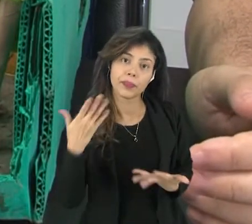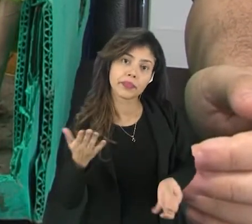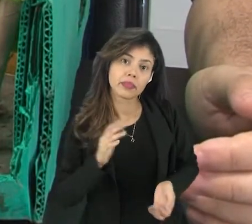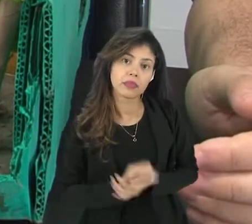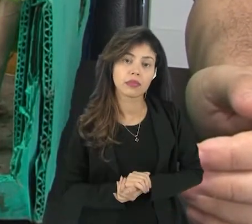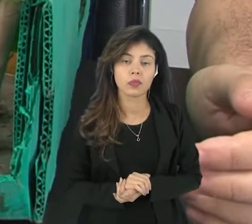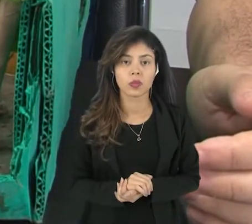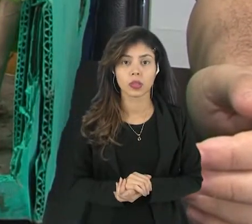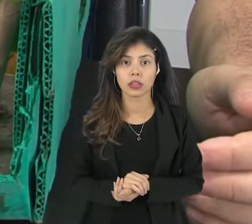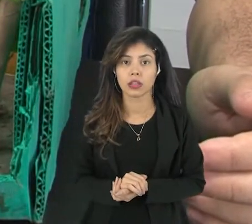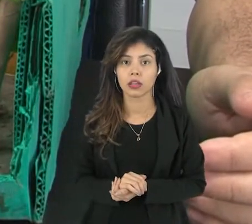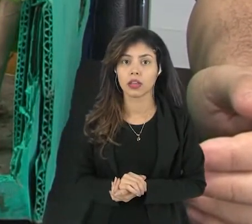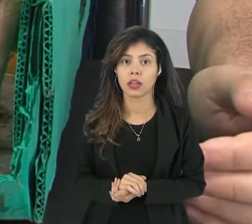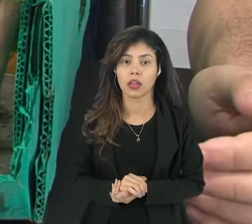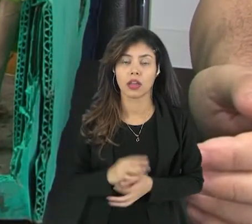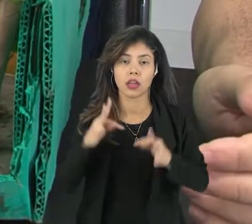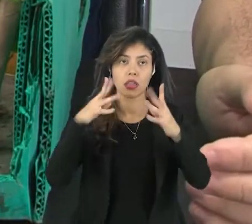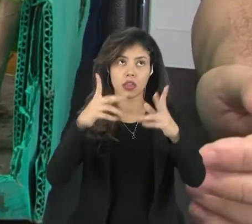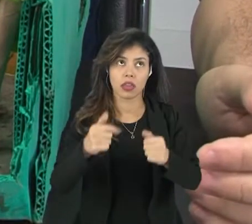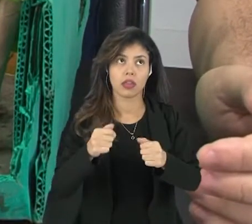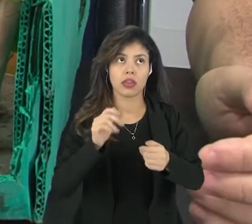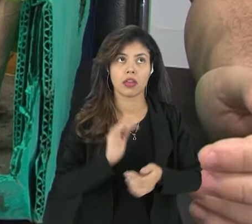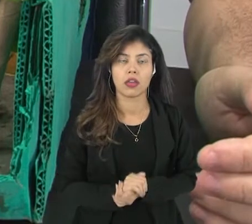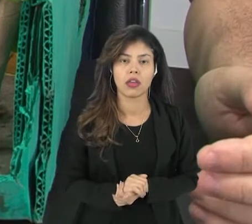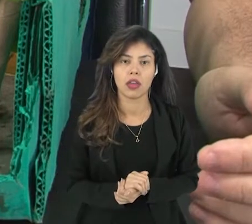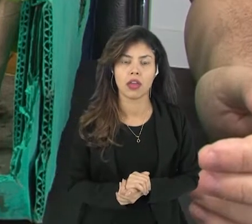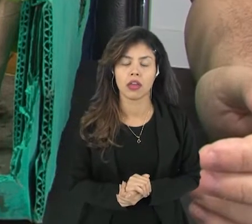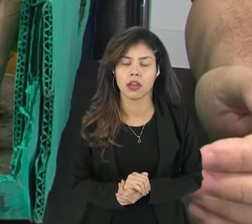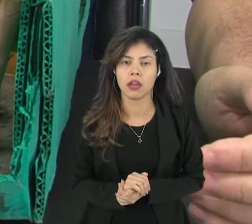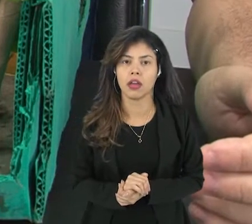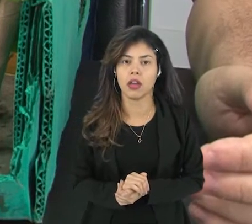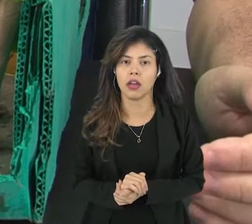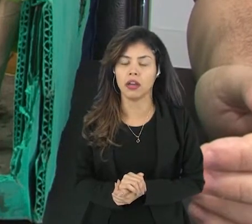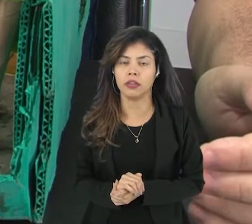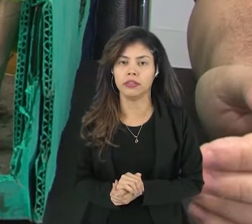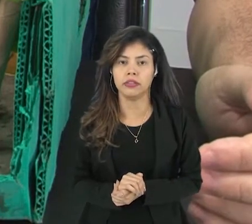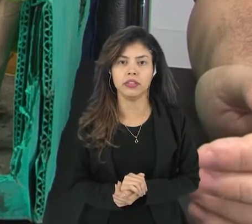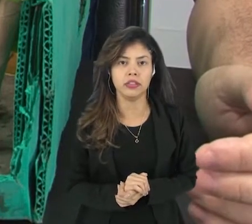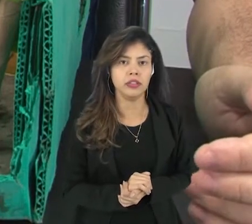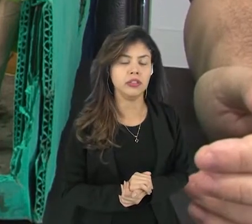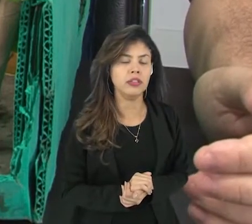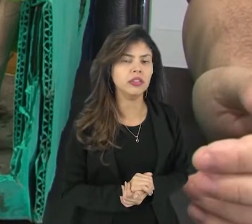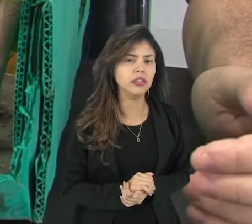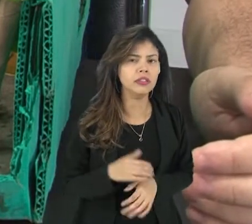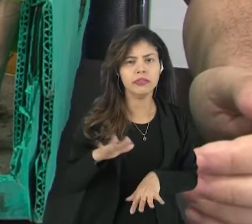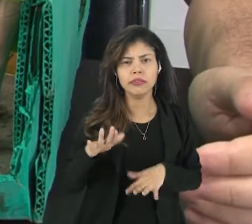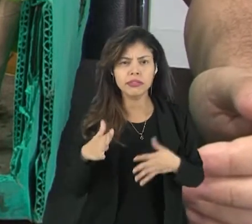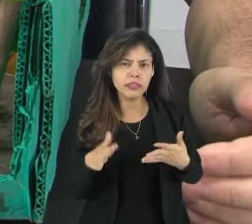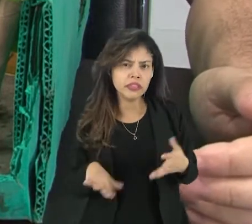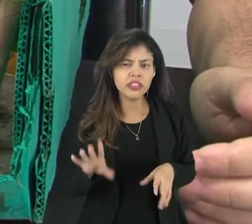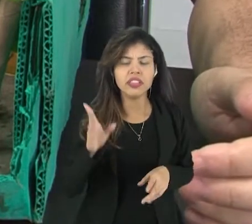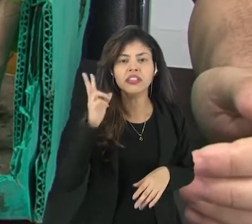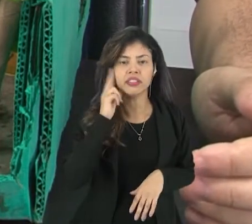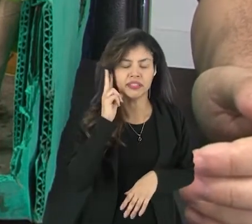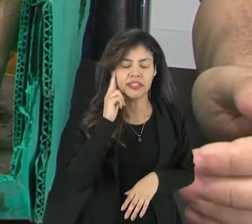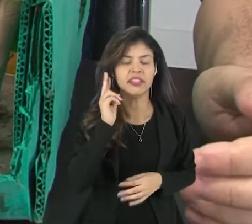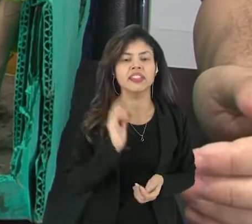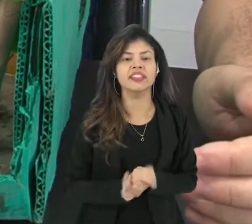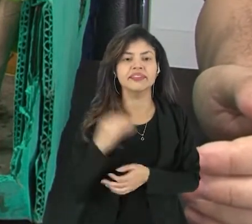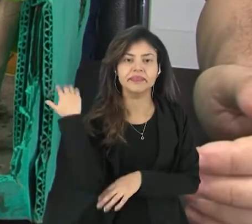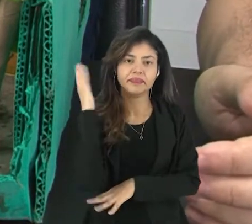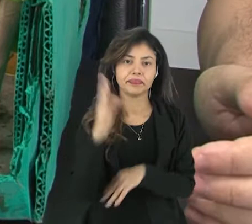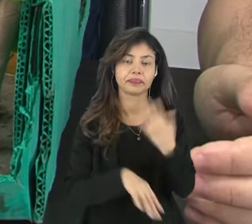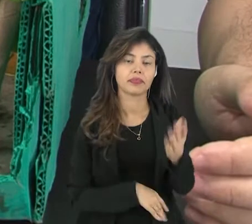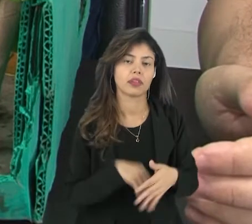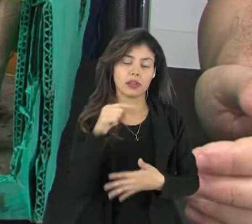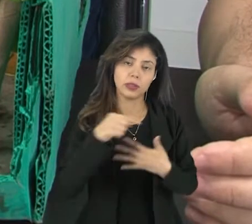Esse ambiente aqui é um ambiente totalmente, totalmente, quase todo, natural. Os elementos aqui que